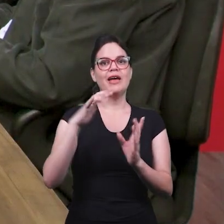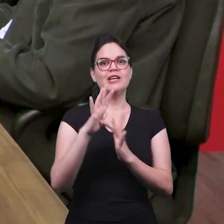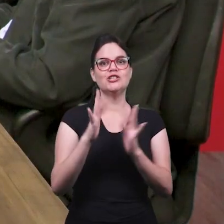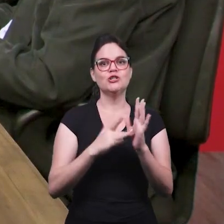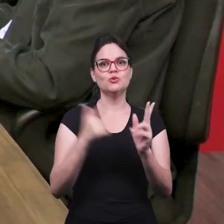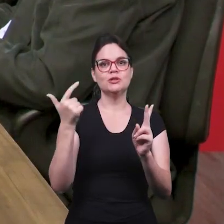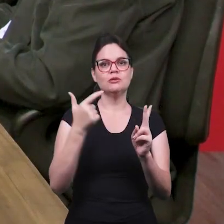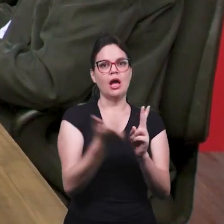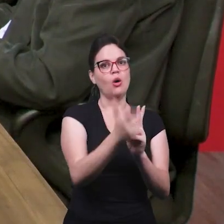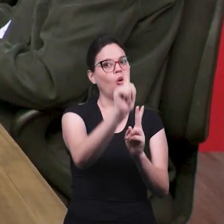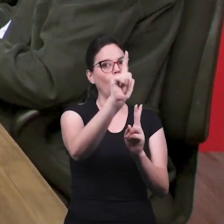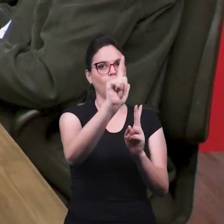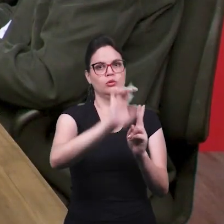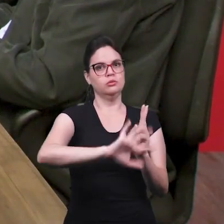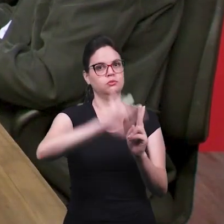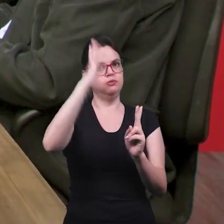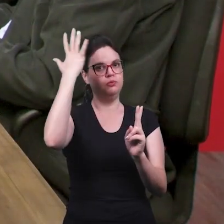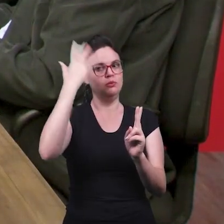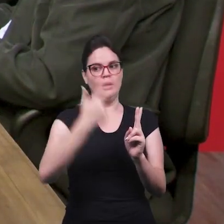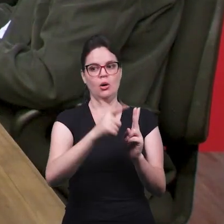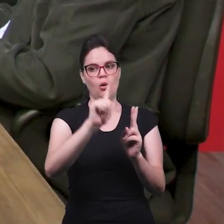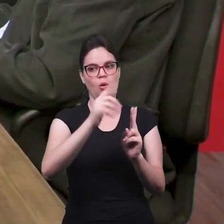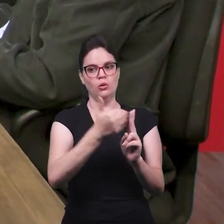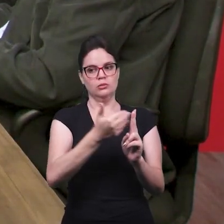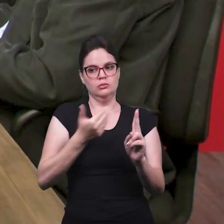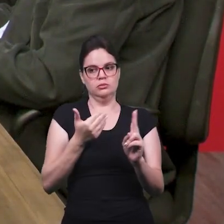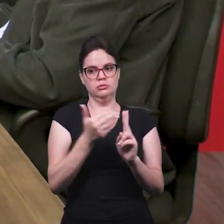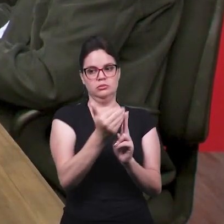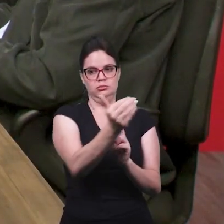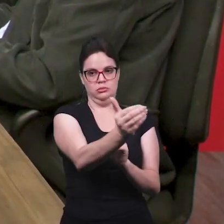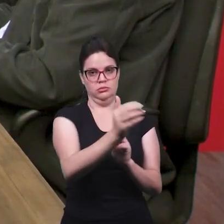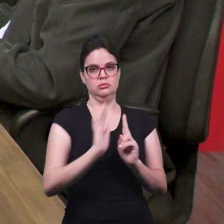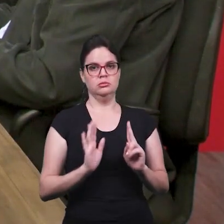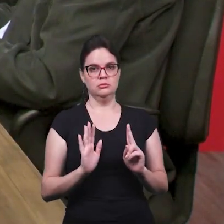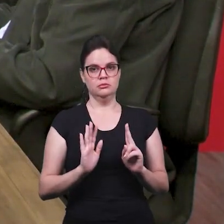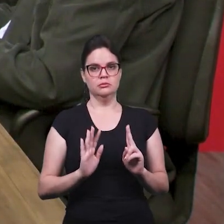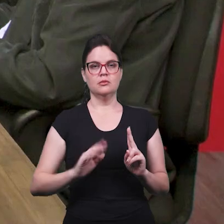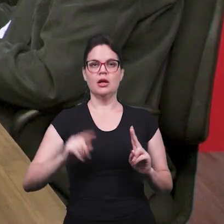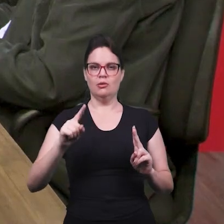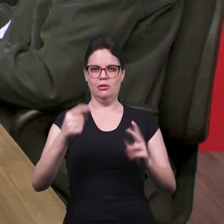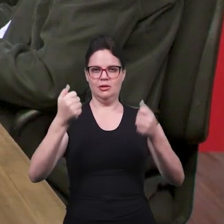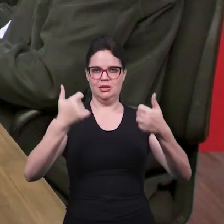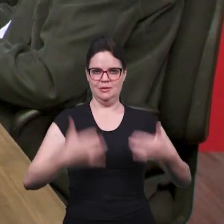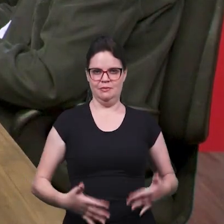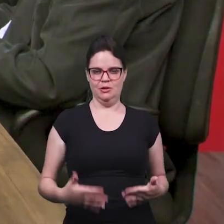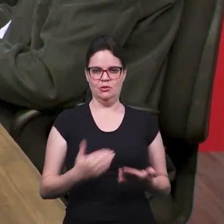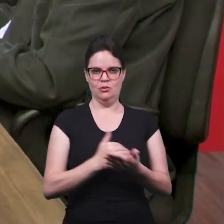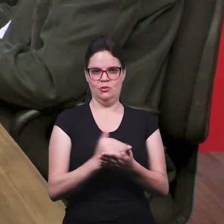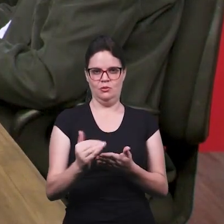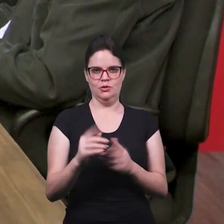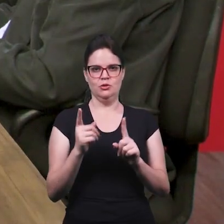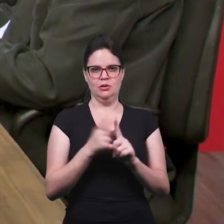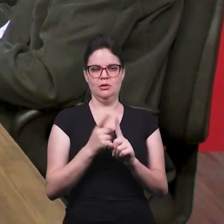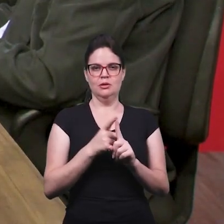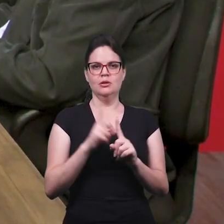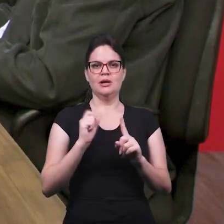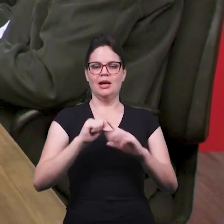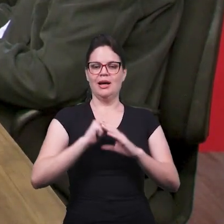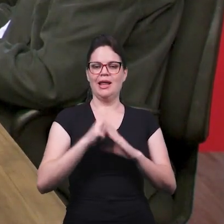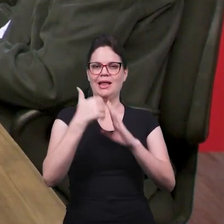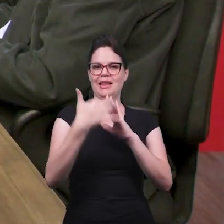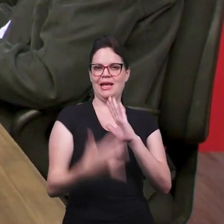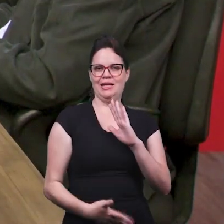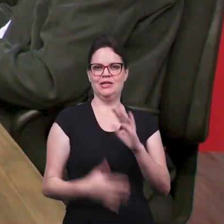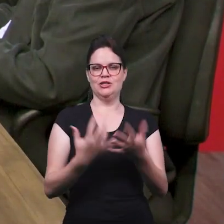evento completamente separado, distinto. E é isso que nós vamos mostrar. O pastor Miguel já começou a falar aqui das primeiras características